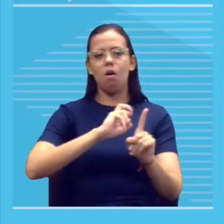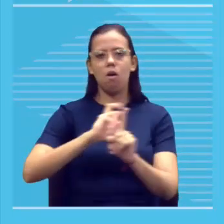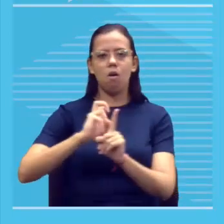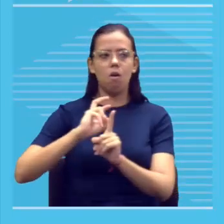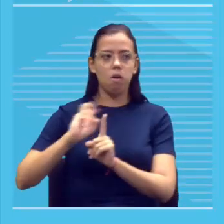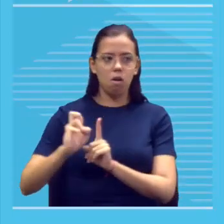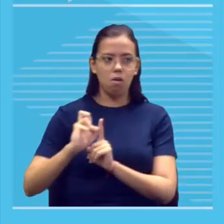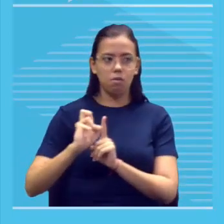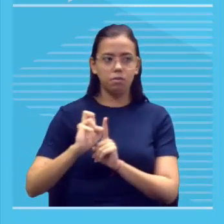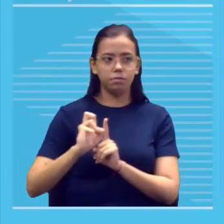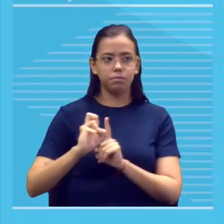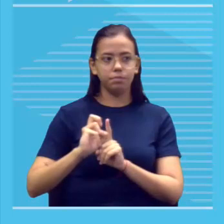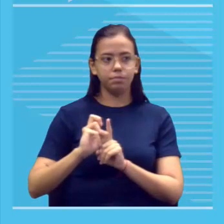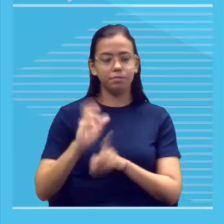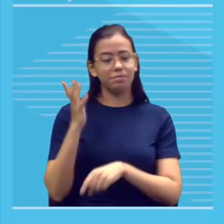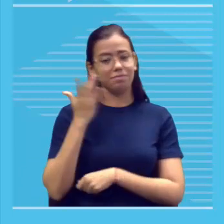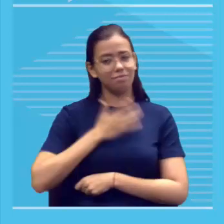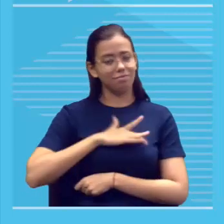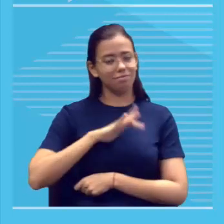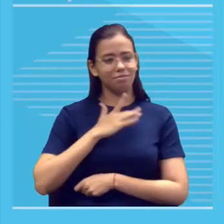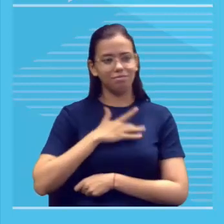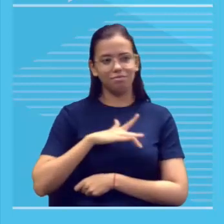ai deles